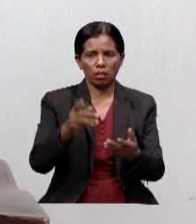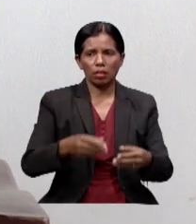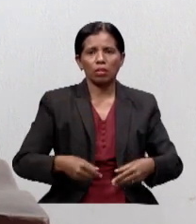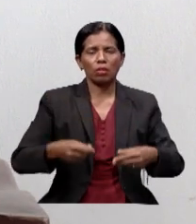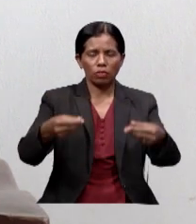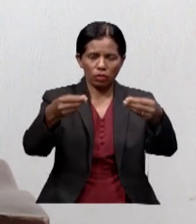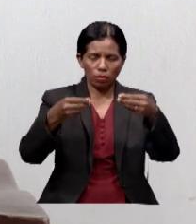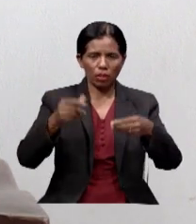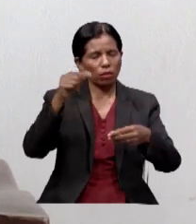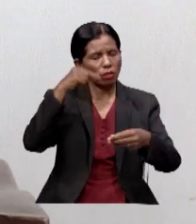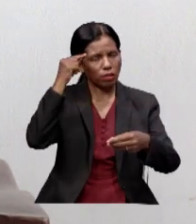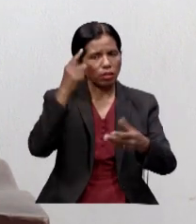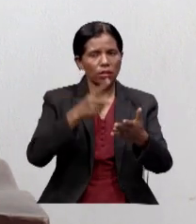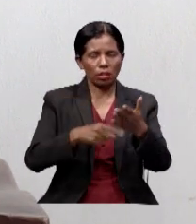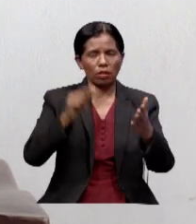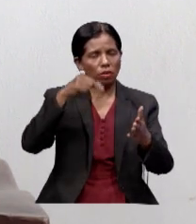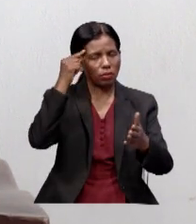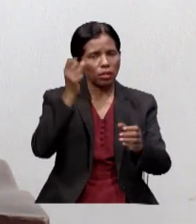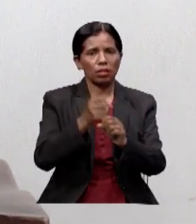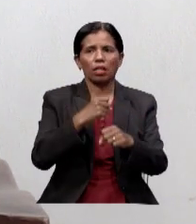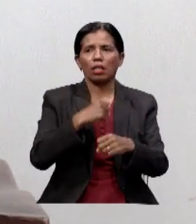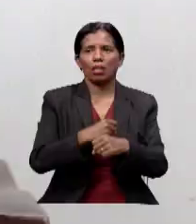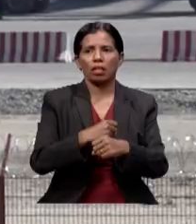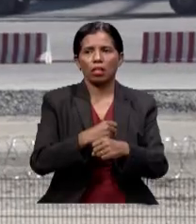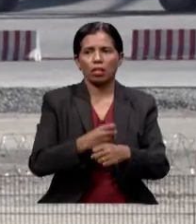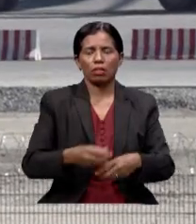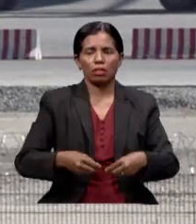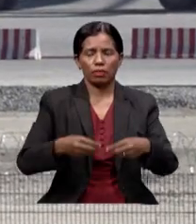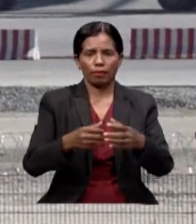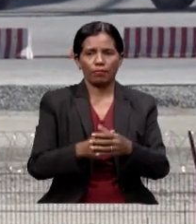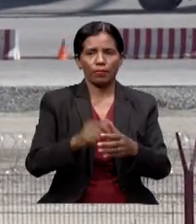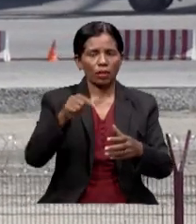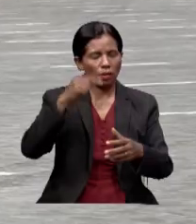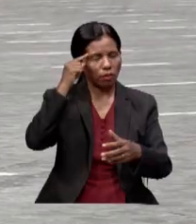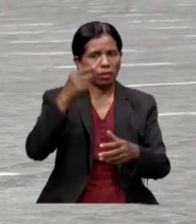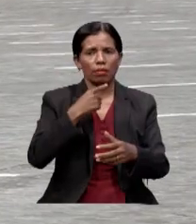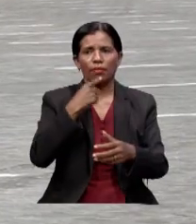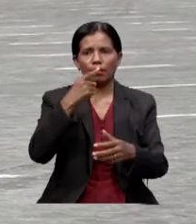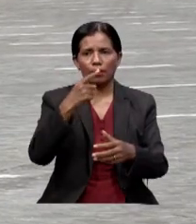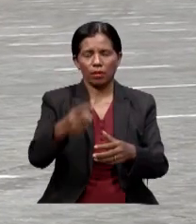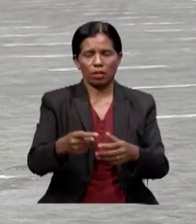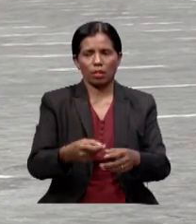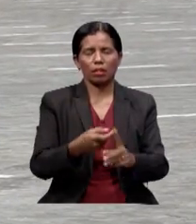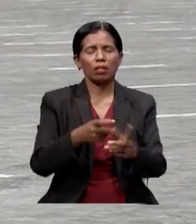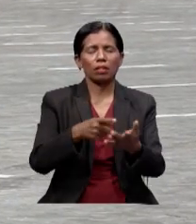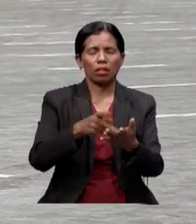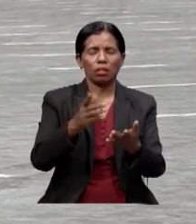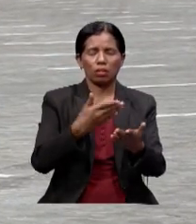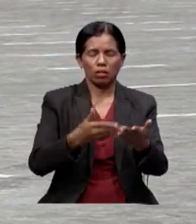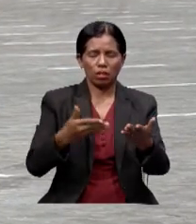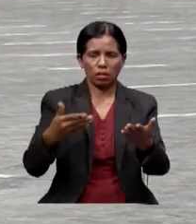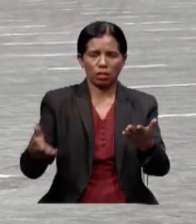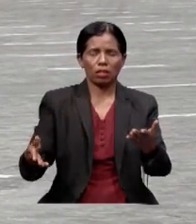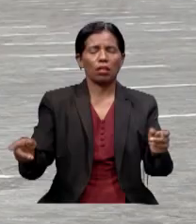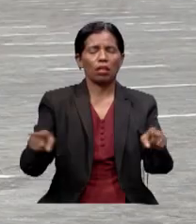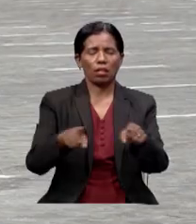governo. E se dama governo se halo maka avança ba destruição. Governante ne hatutan, taxa imposto ba sasan nebe contamina